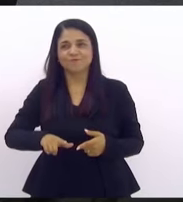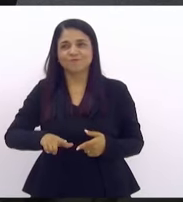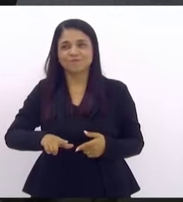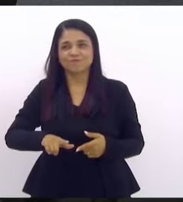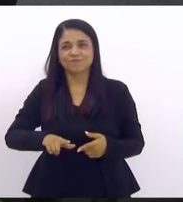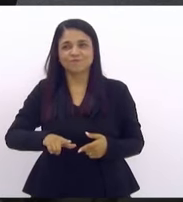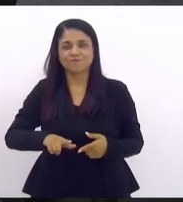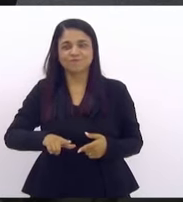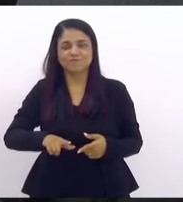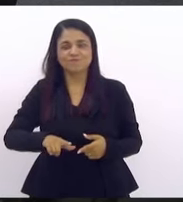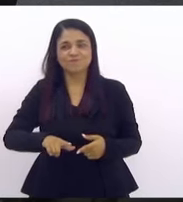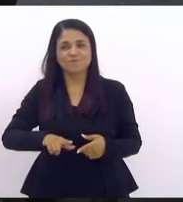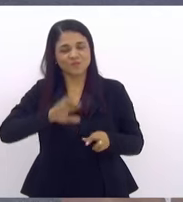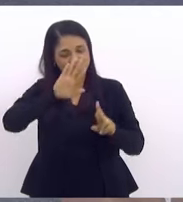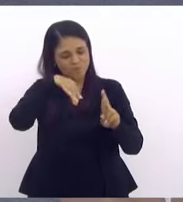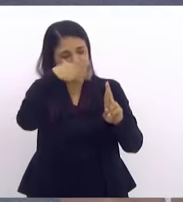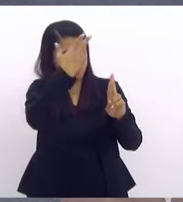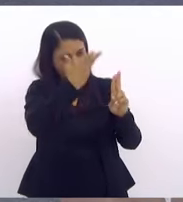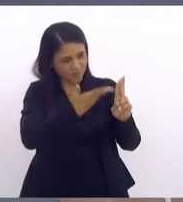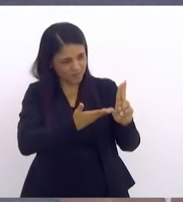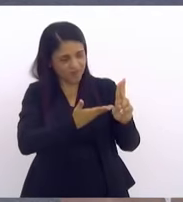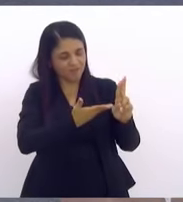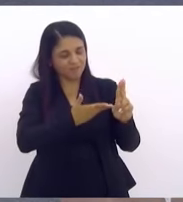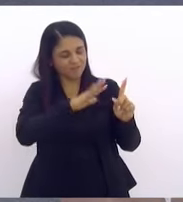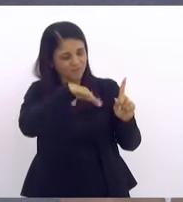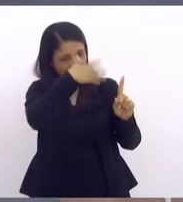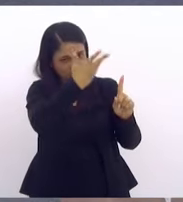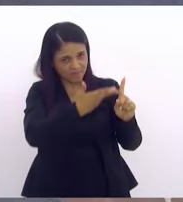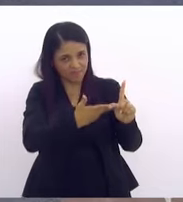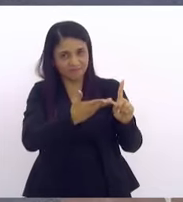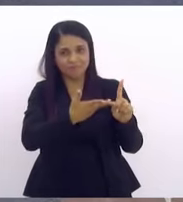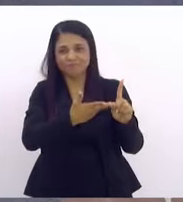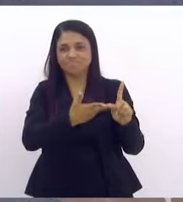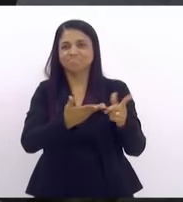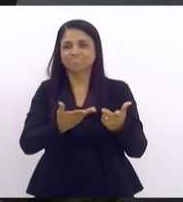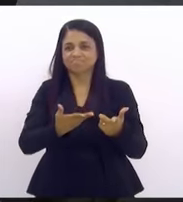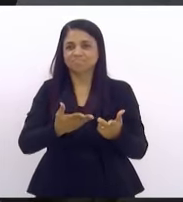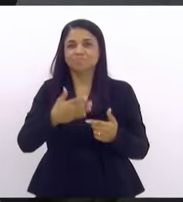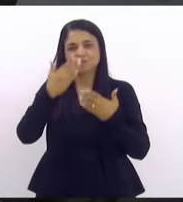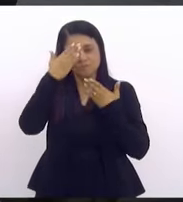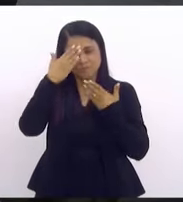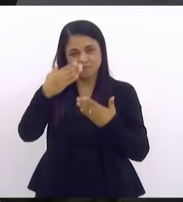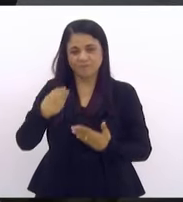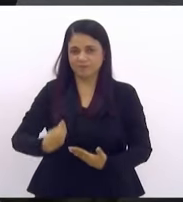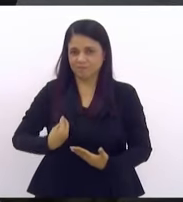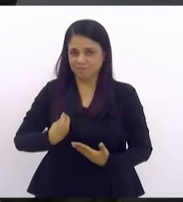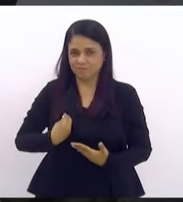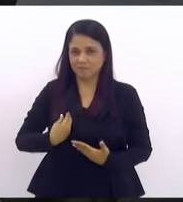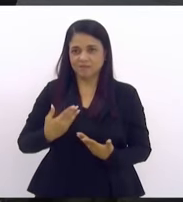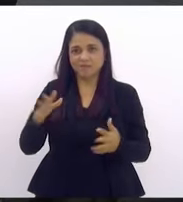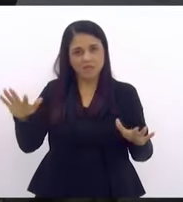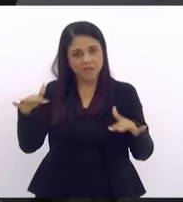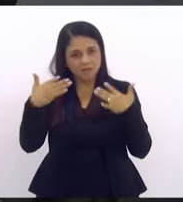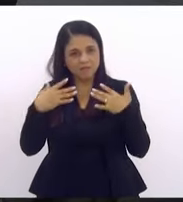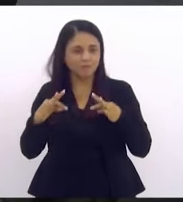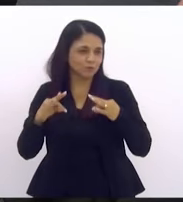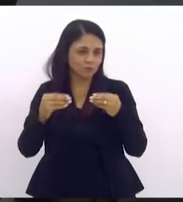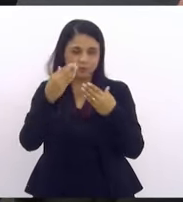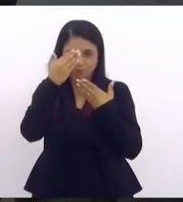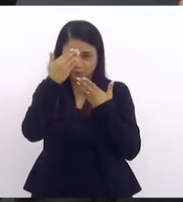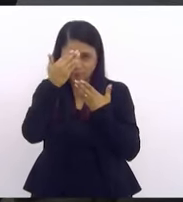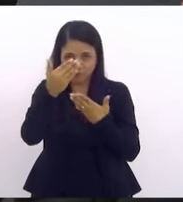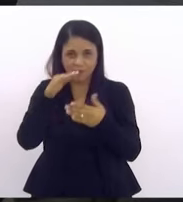com mais uma homenagem inigualável obrigado pela presença e atenção de todos boa